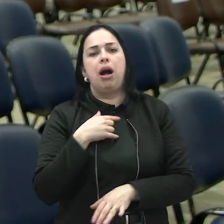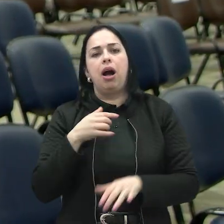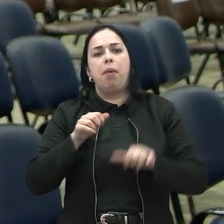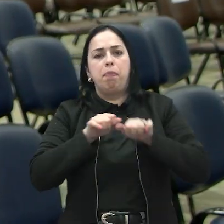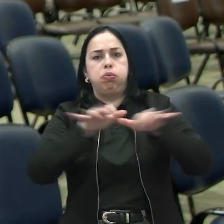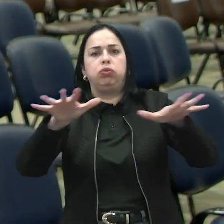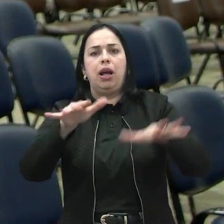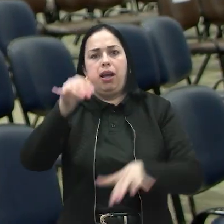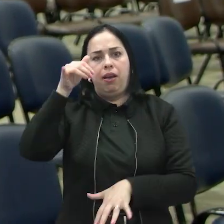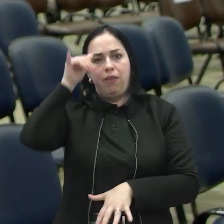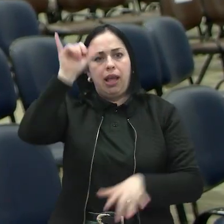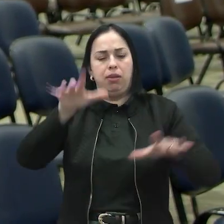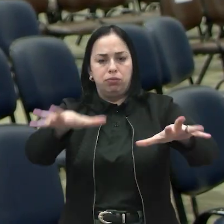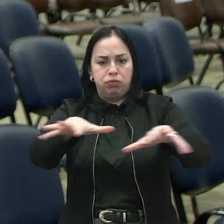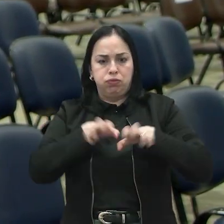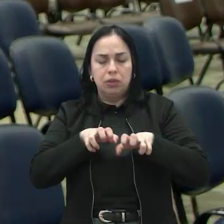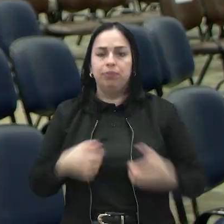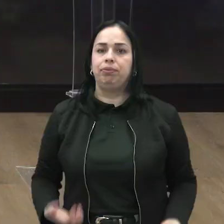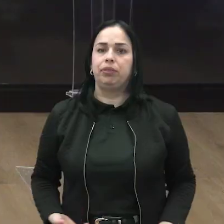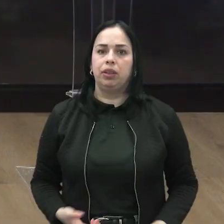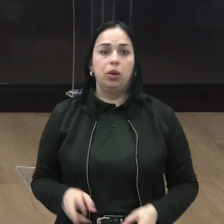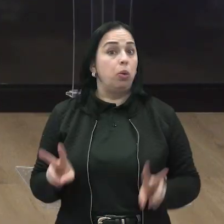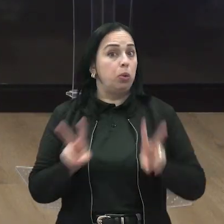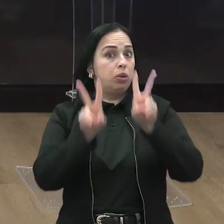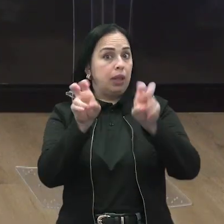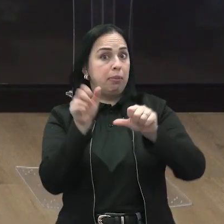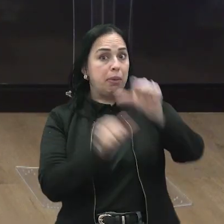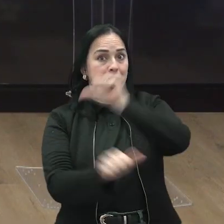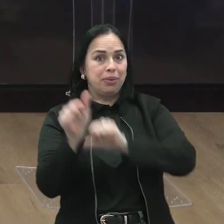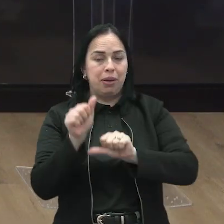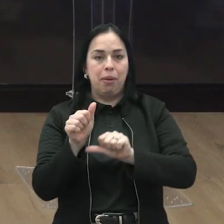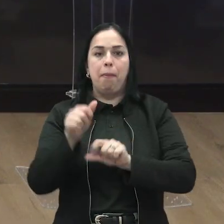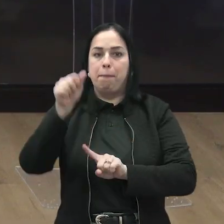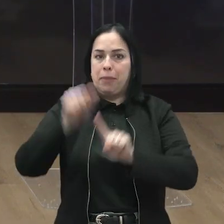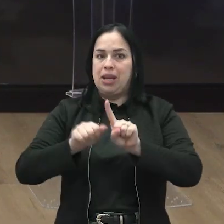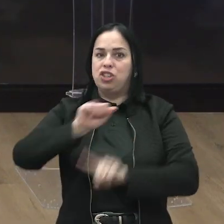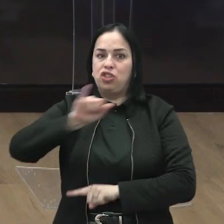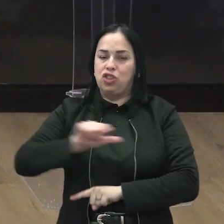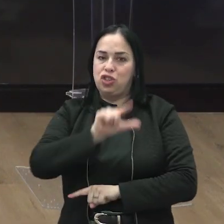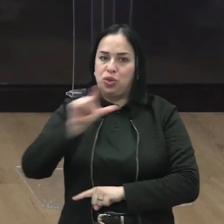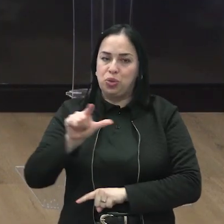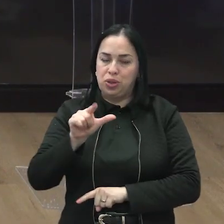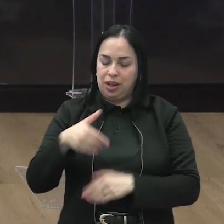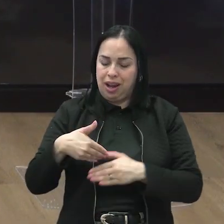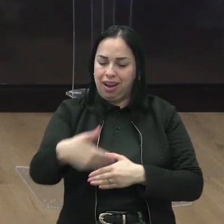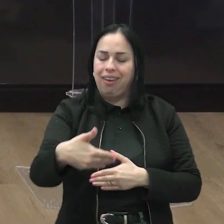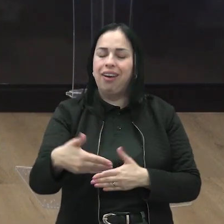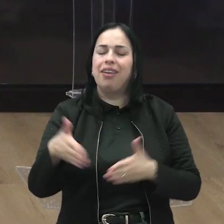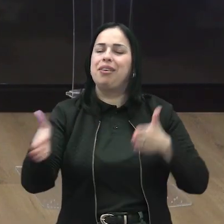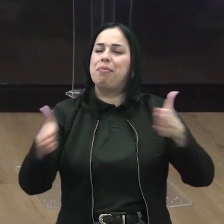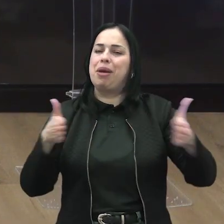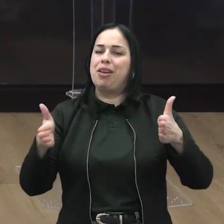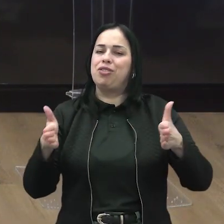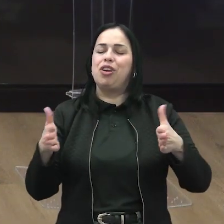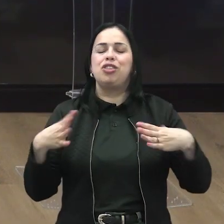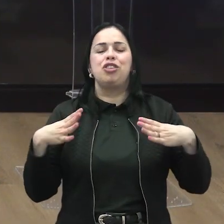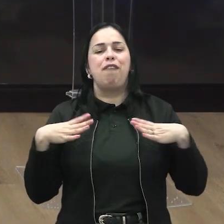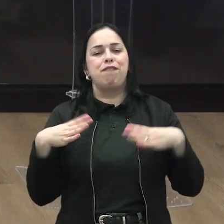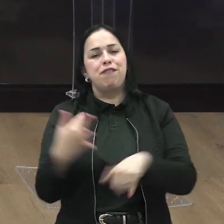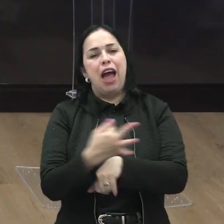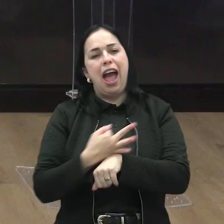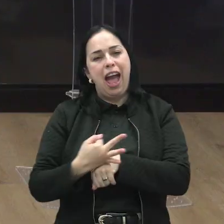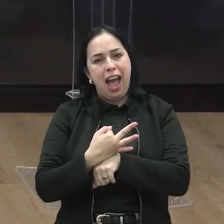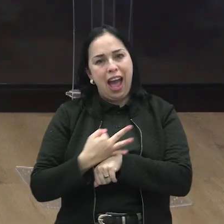possa conter a proliferação aí do mosquito. Vamos mudar de assunto? O mês de julho chegou e com ele as